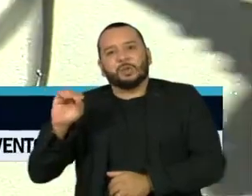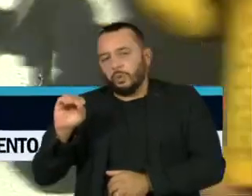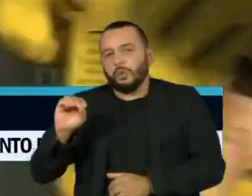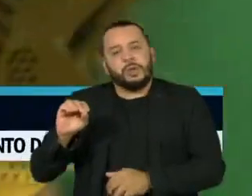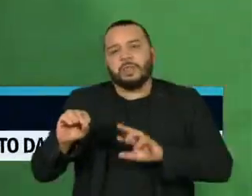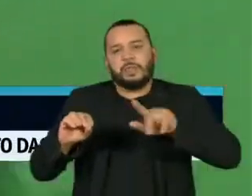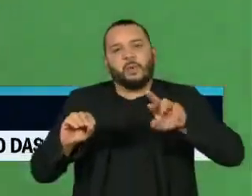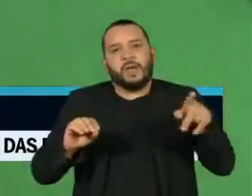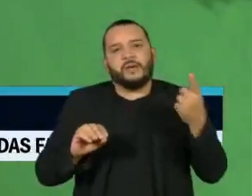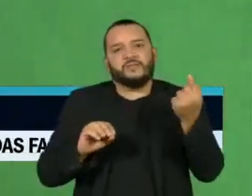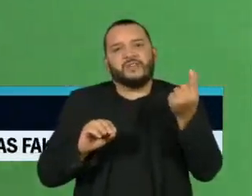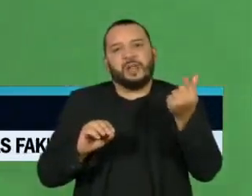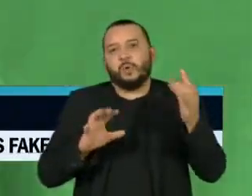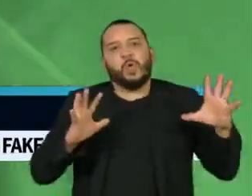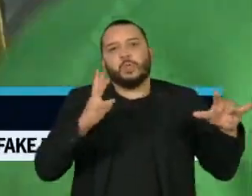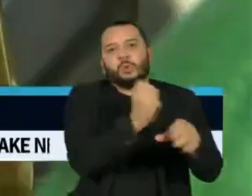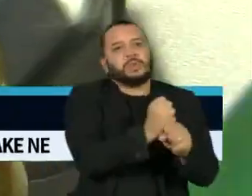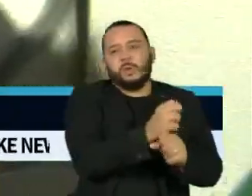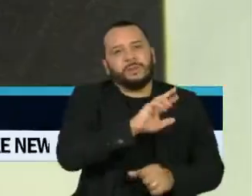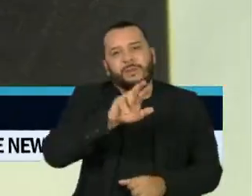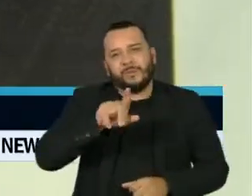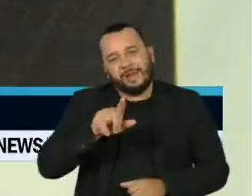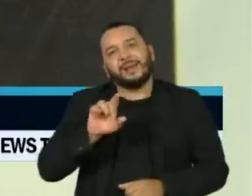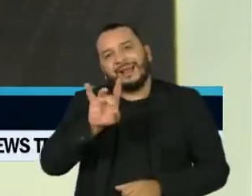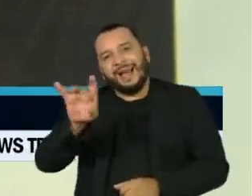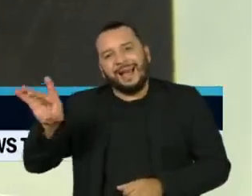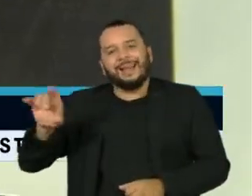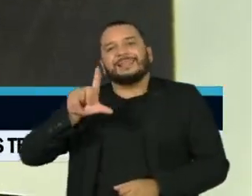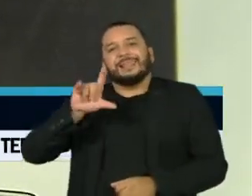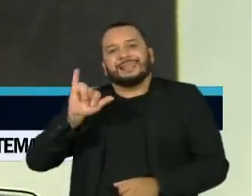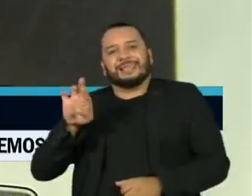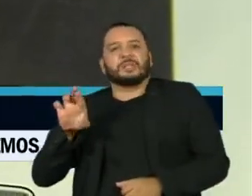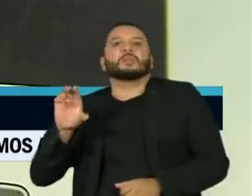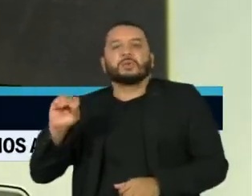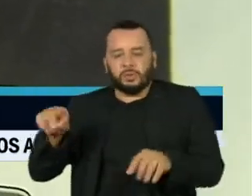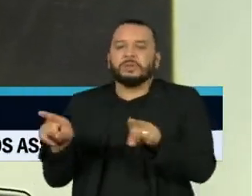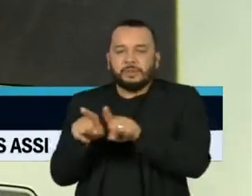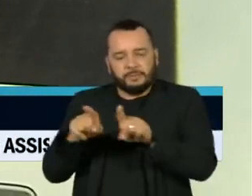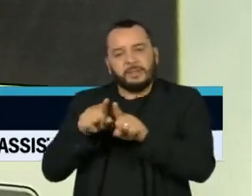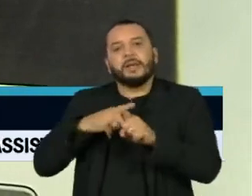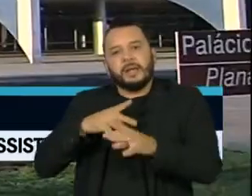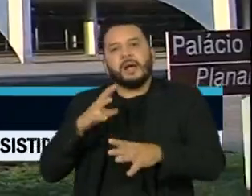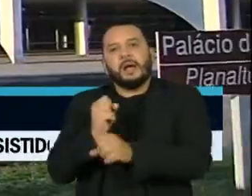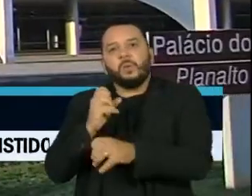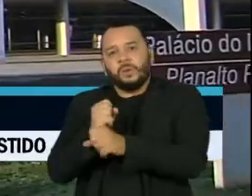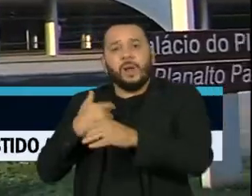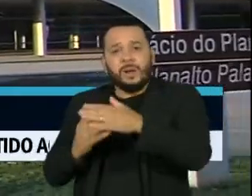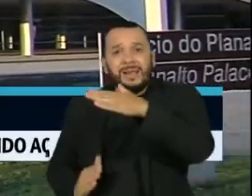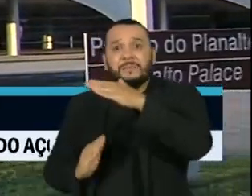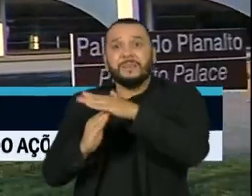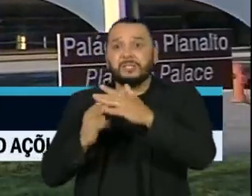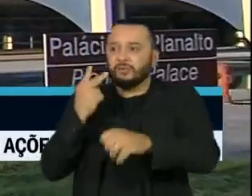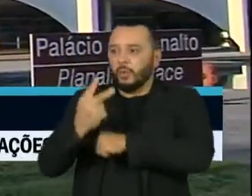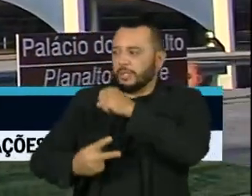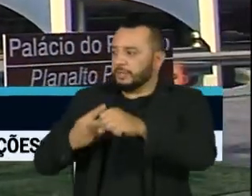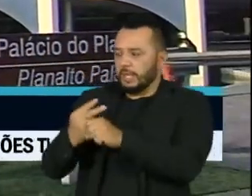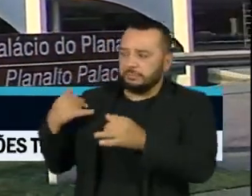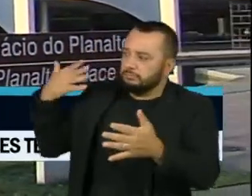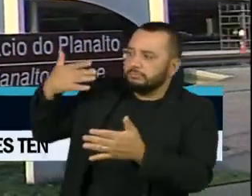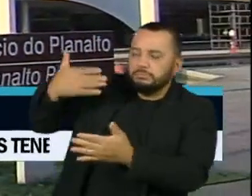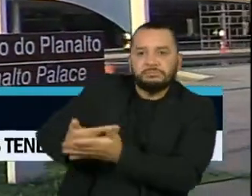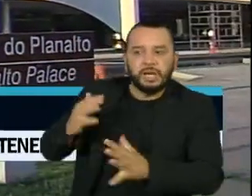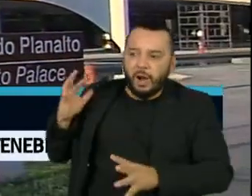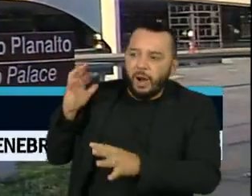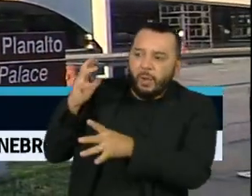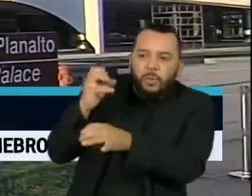final. Há ainda um teto calculado a partir da média da tarifa nos últimos 2 anos. A informação de bastidor é de